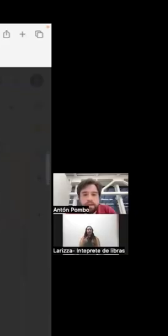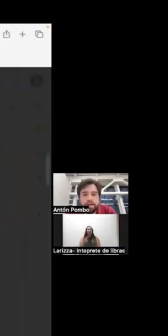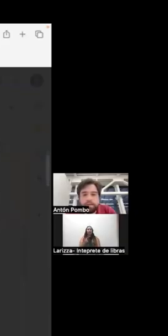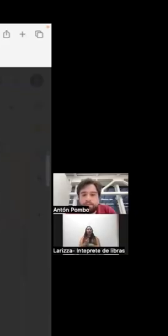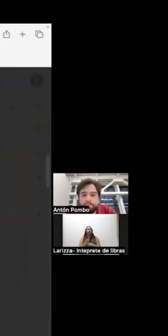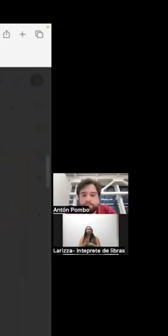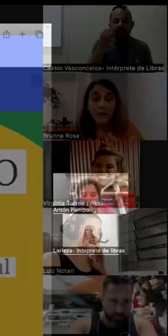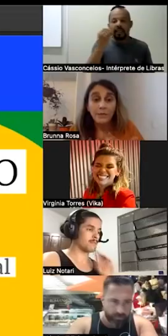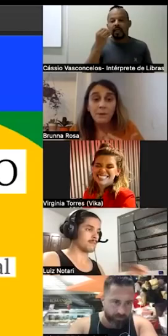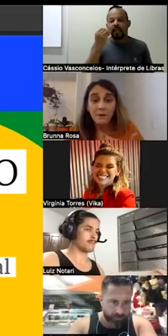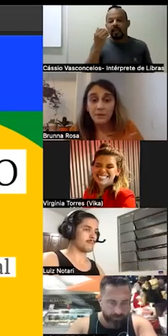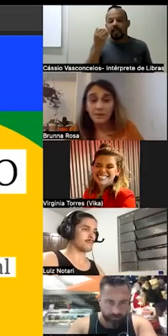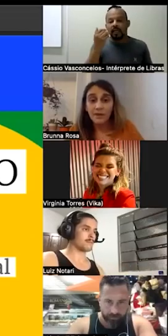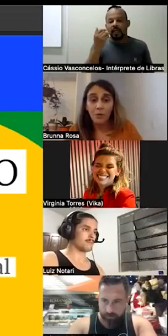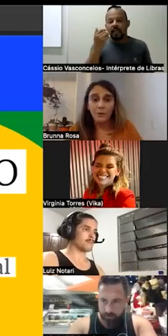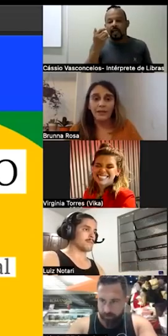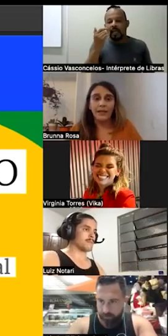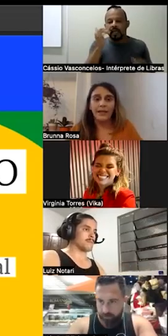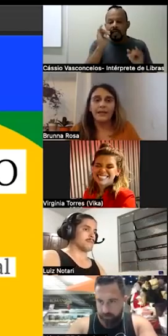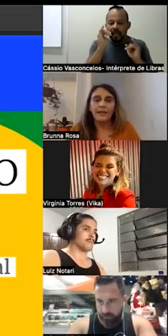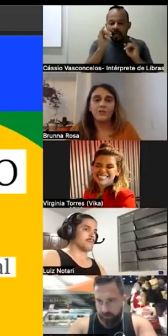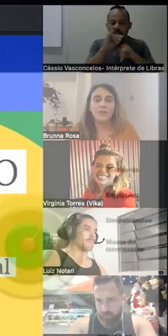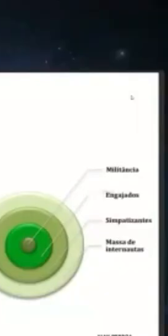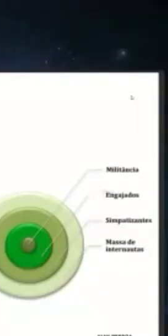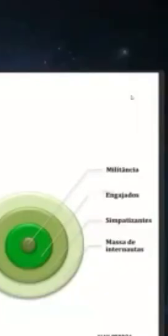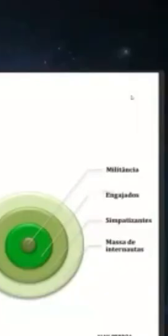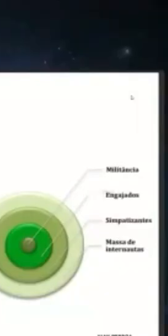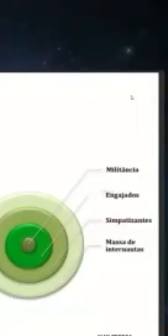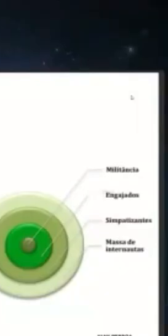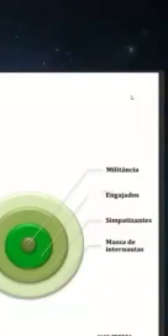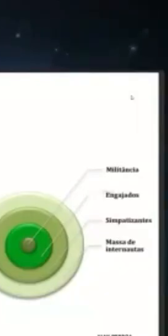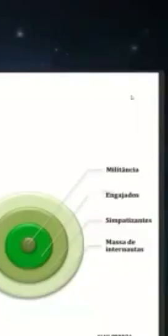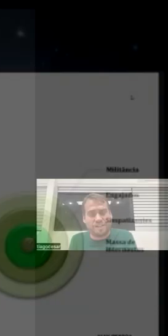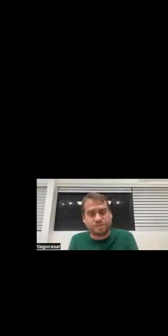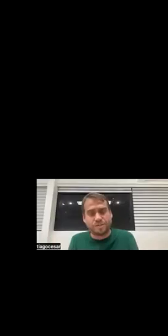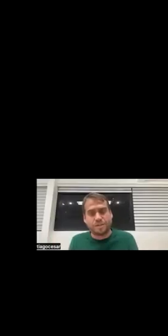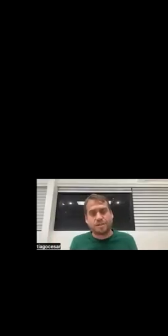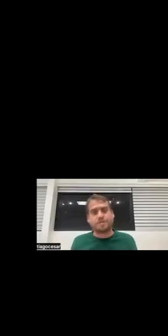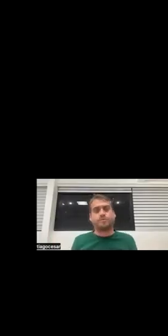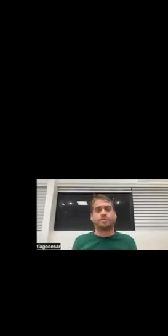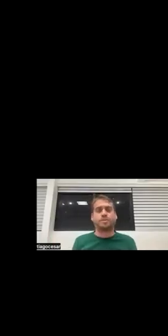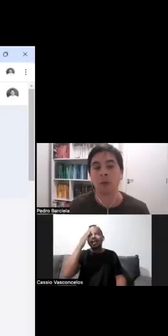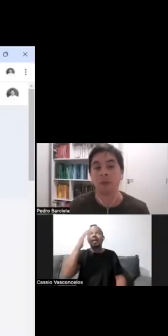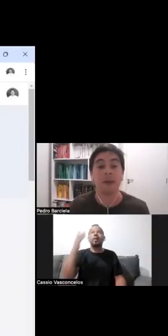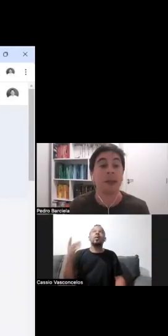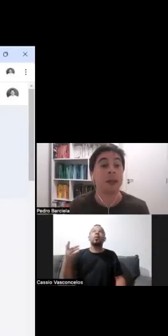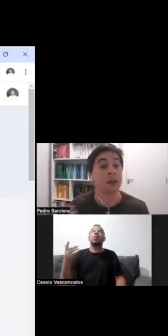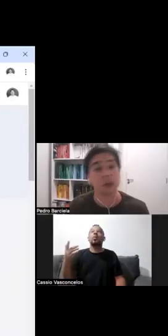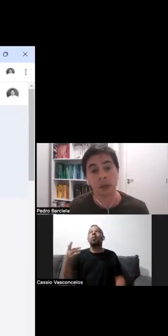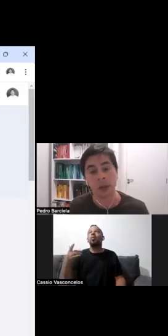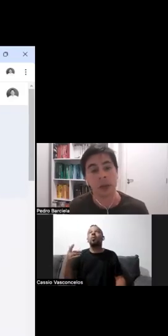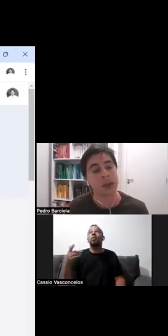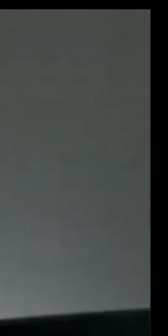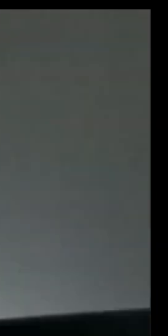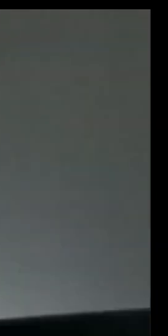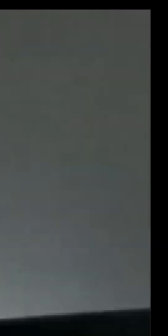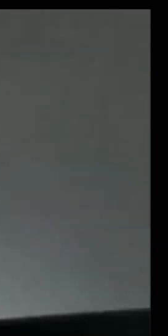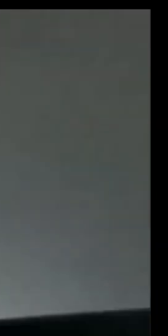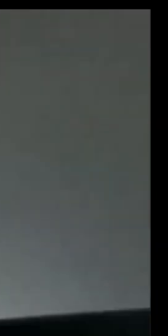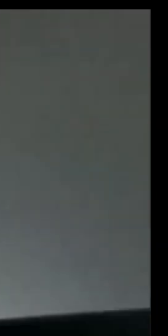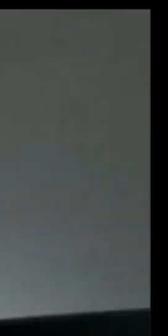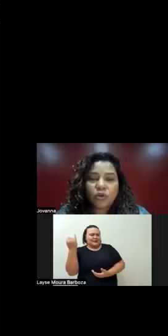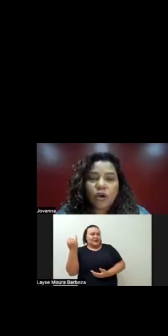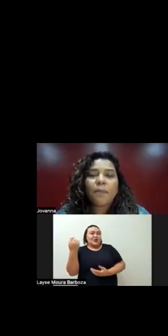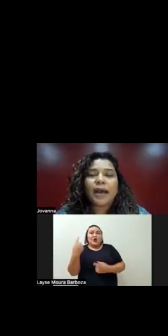Nossa missão no PT Compol é ajudar o Partido dos Trabalhadores a crescer ainda mais. Por isso, passaram